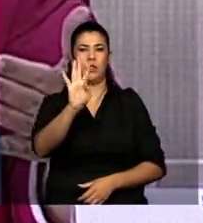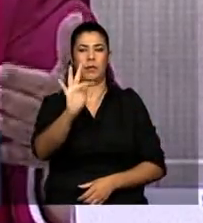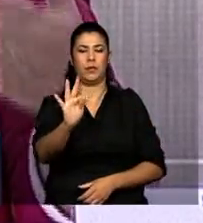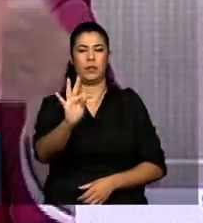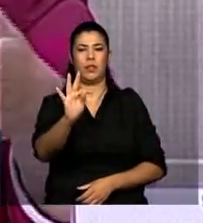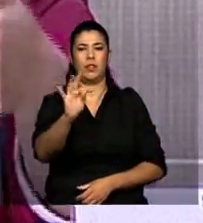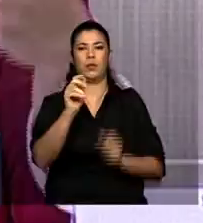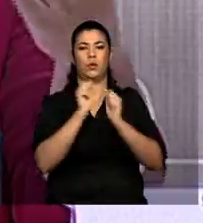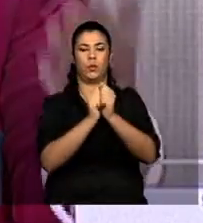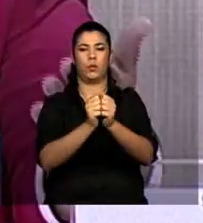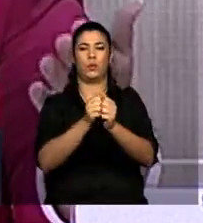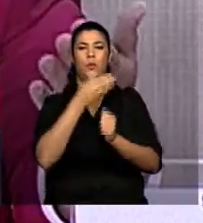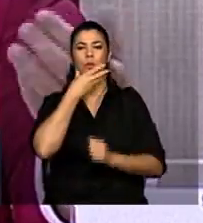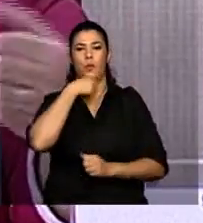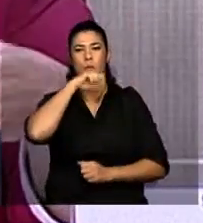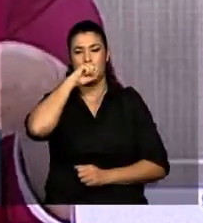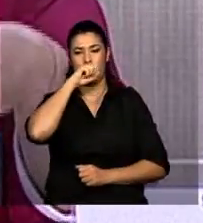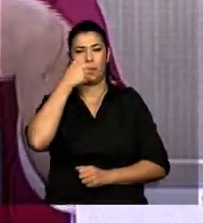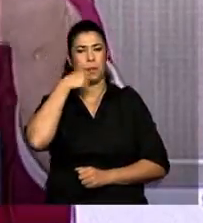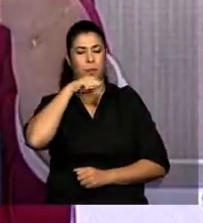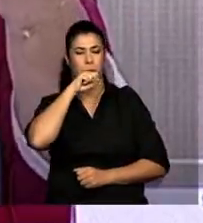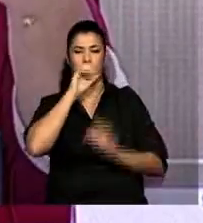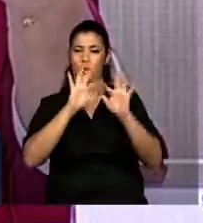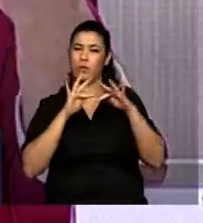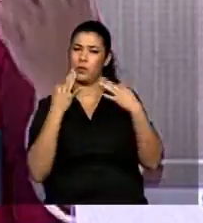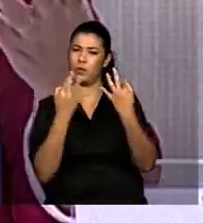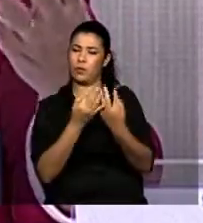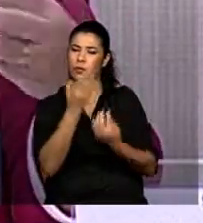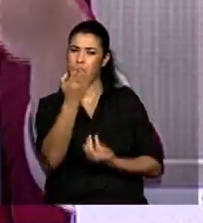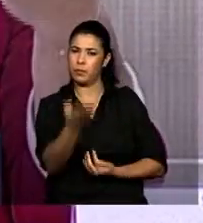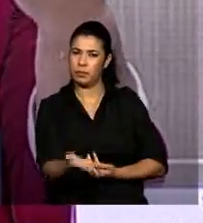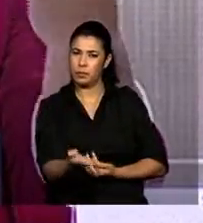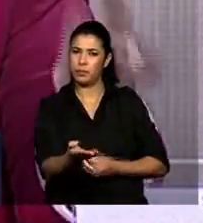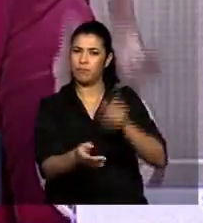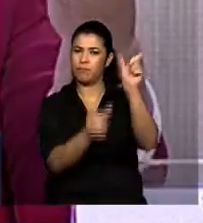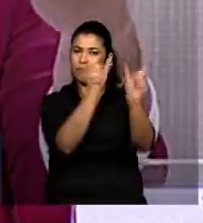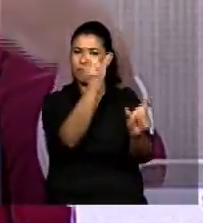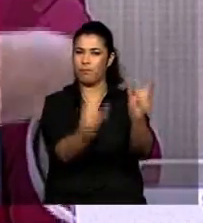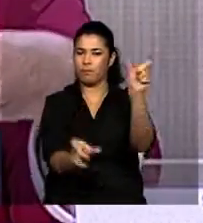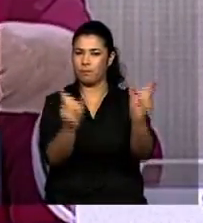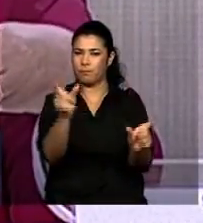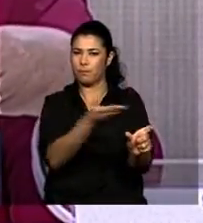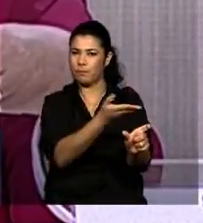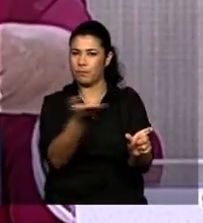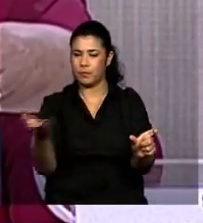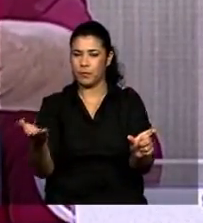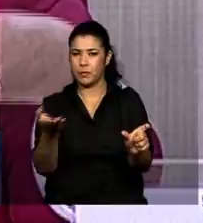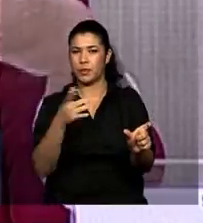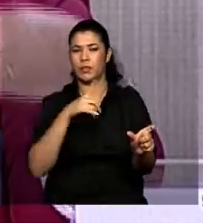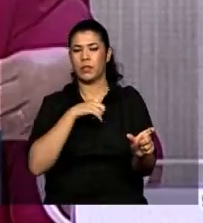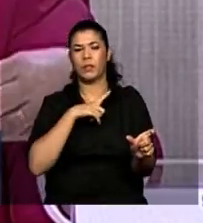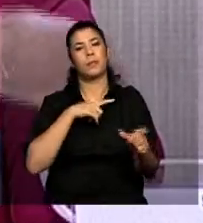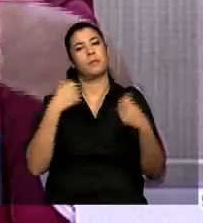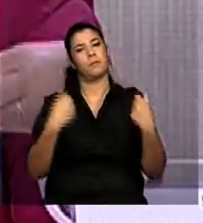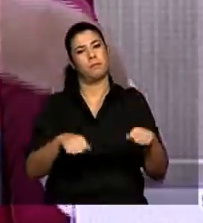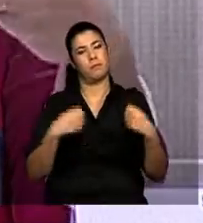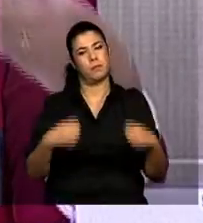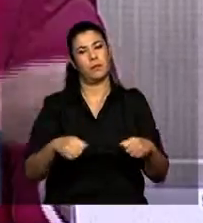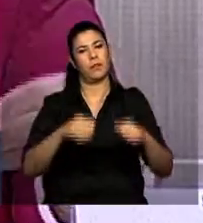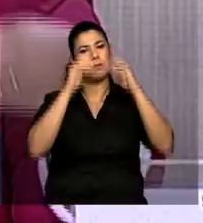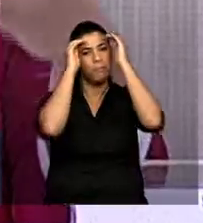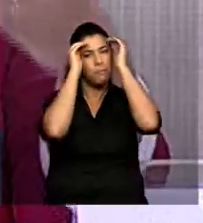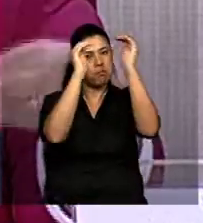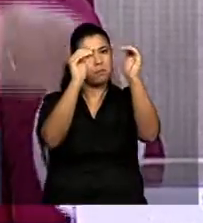pais, né, as mães e os pais destas pessoas, destes brasileiros e destas brasileiras, merecem em termos